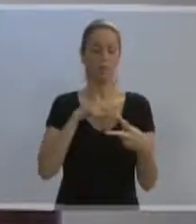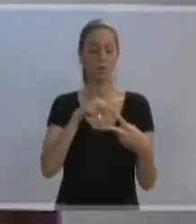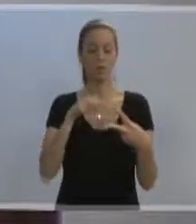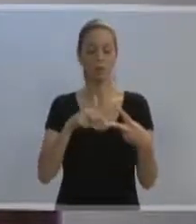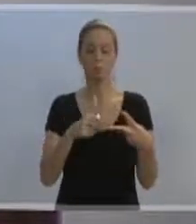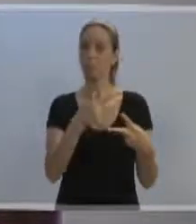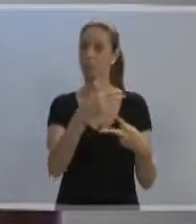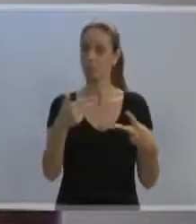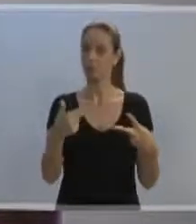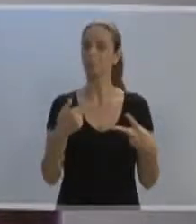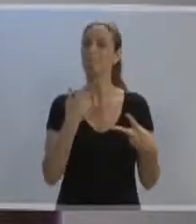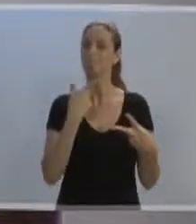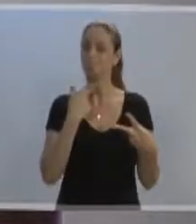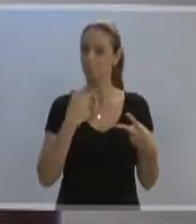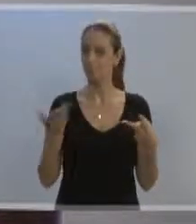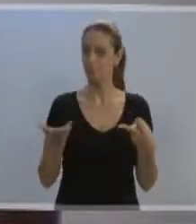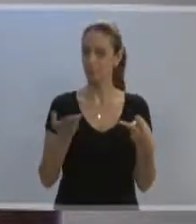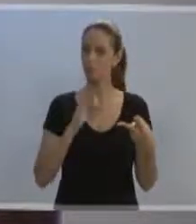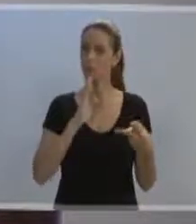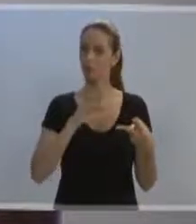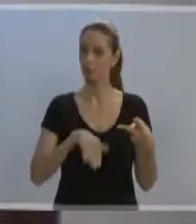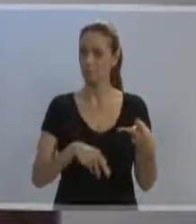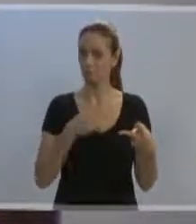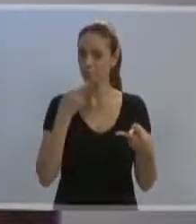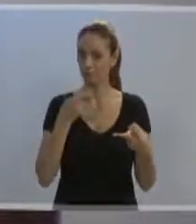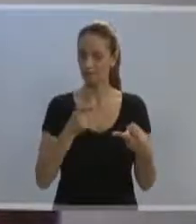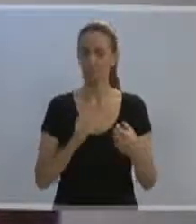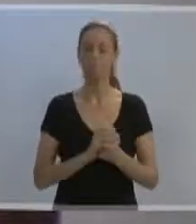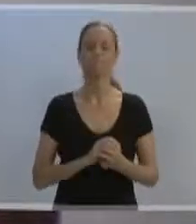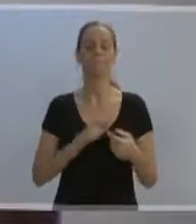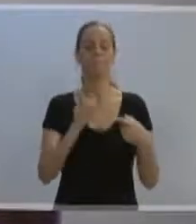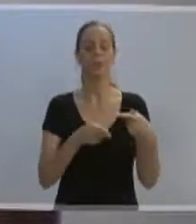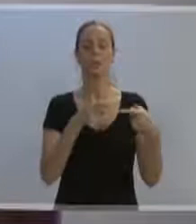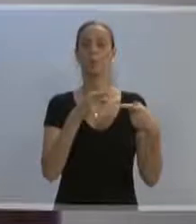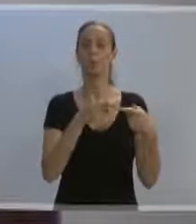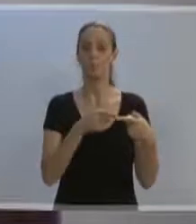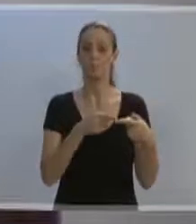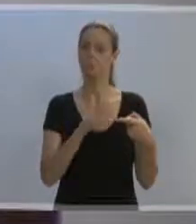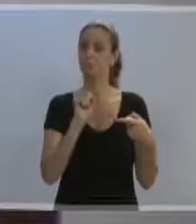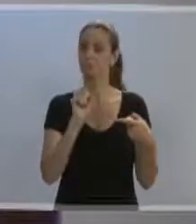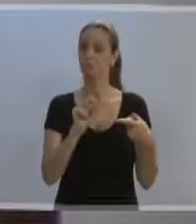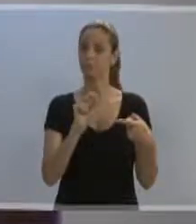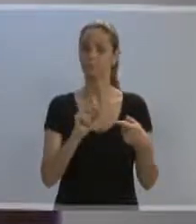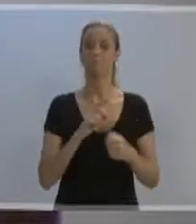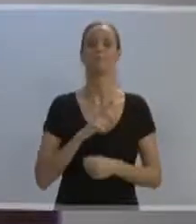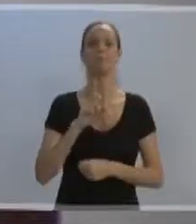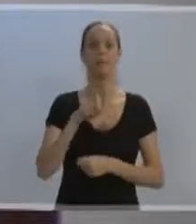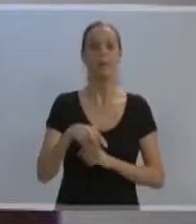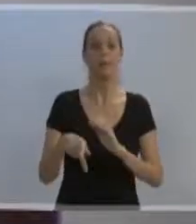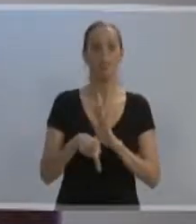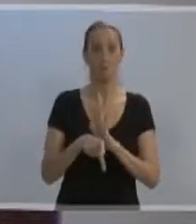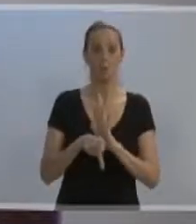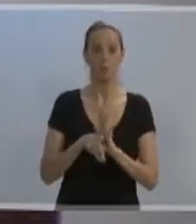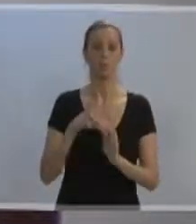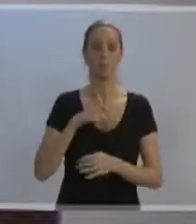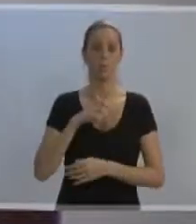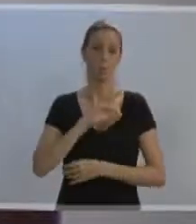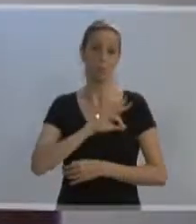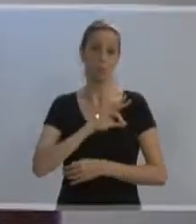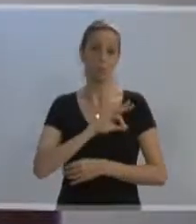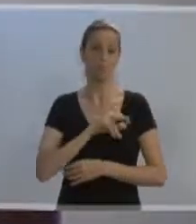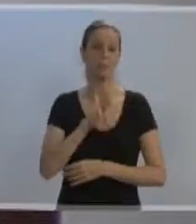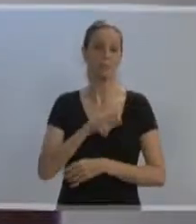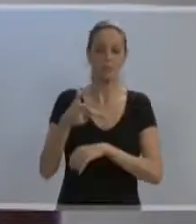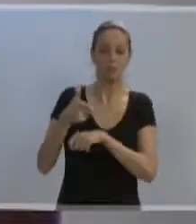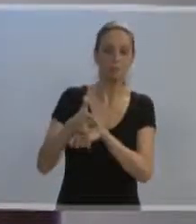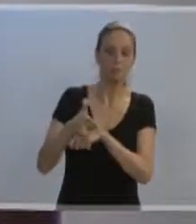de abordar na tarde de hoje um desrespeito à questão do radar móvel veja eu